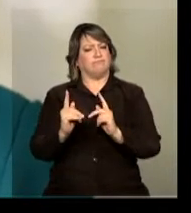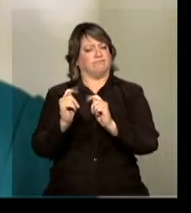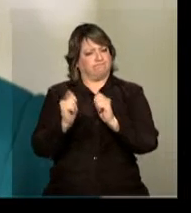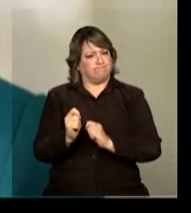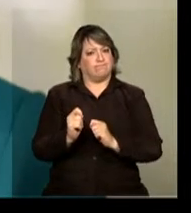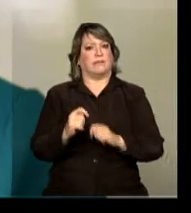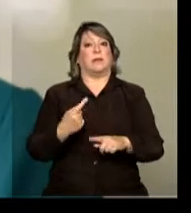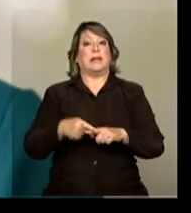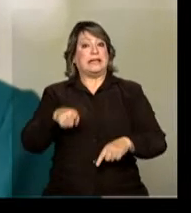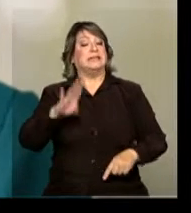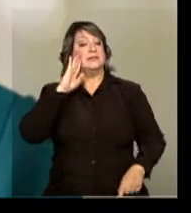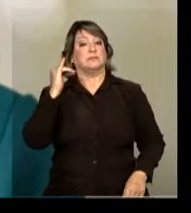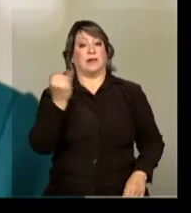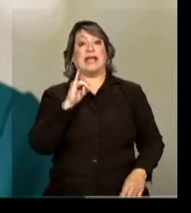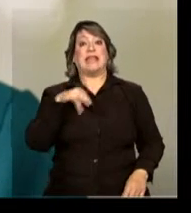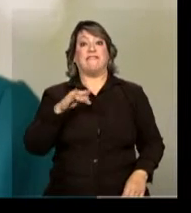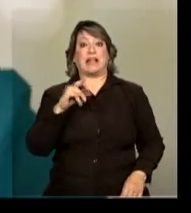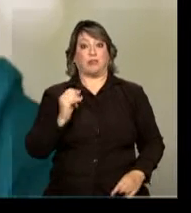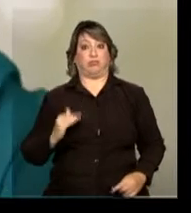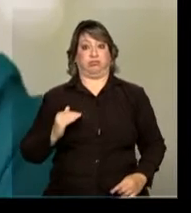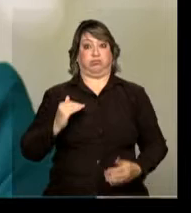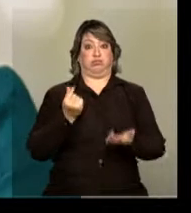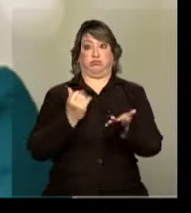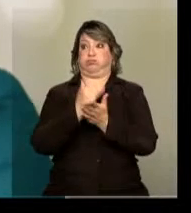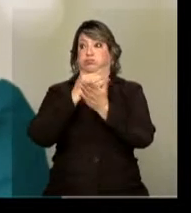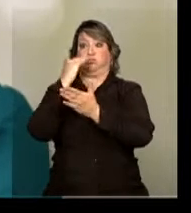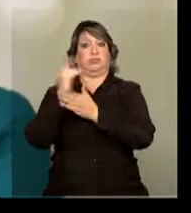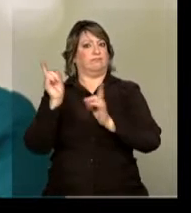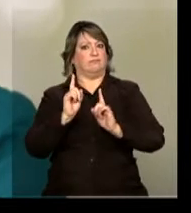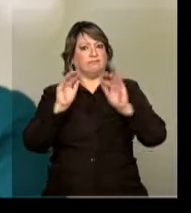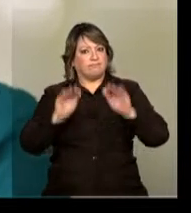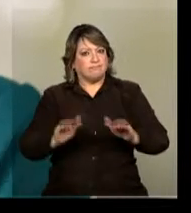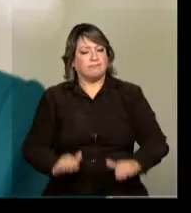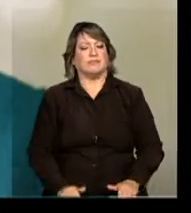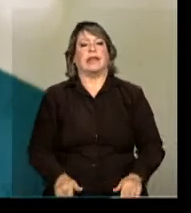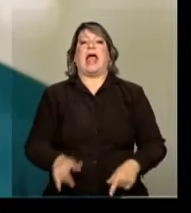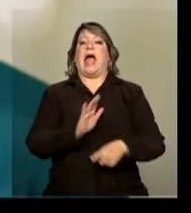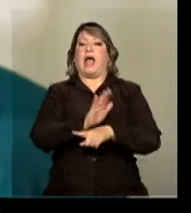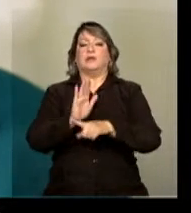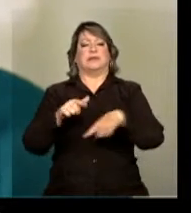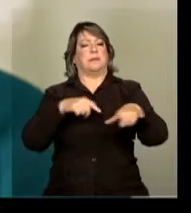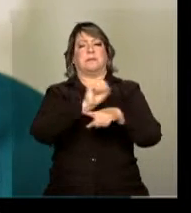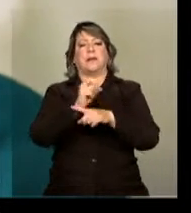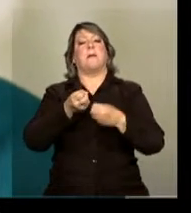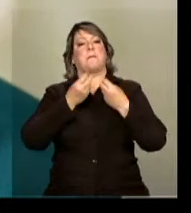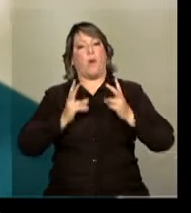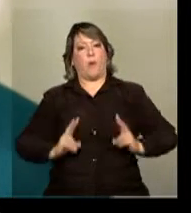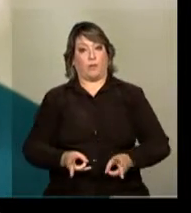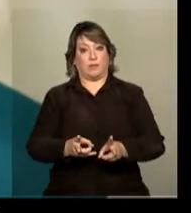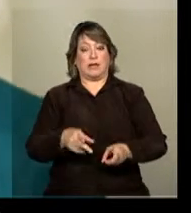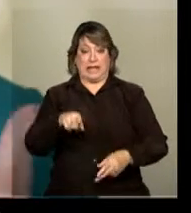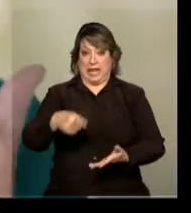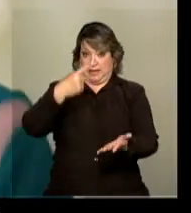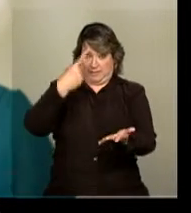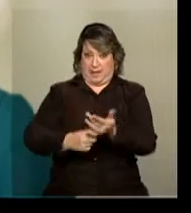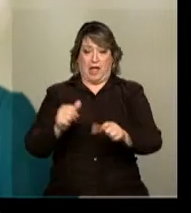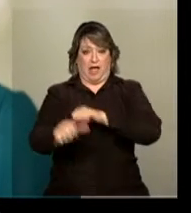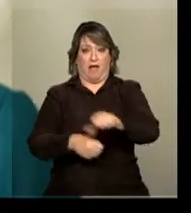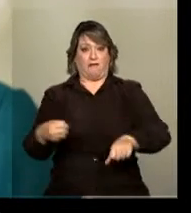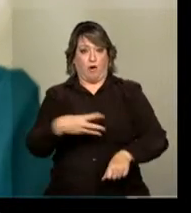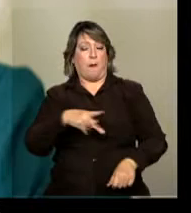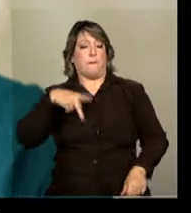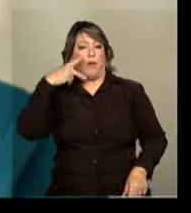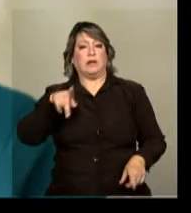para que o brasil cresça e continue gerando empregos o pacto da reforma política e combate à